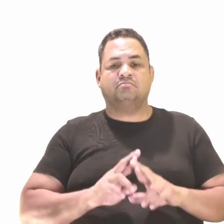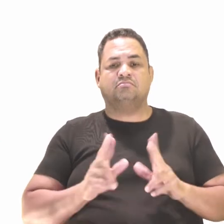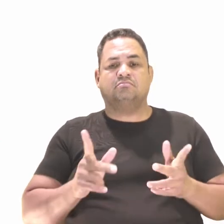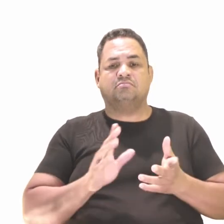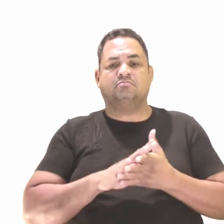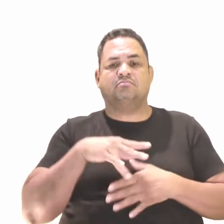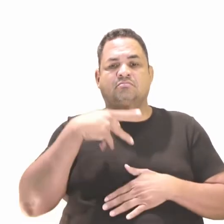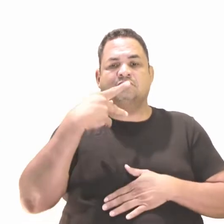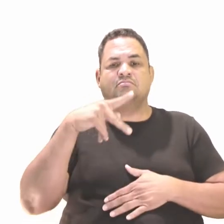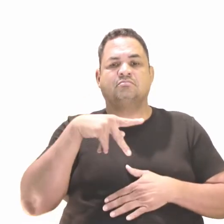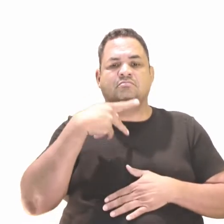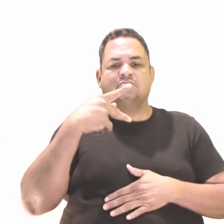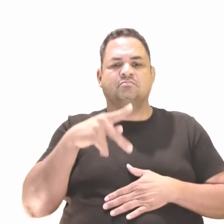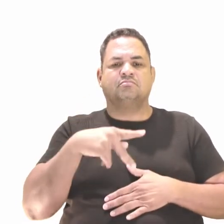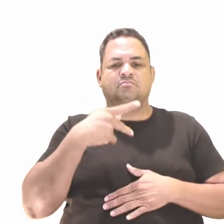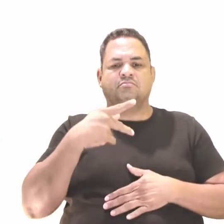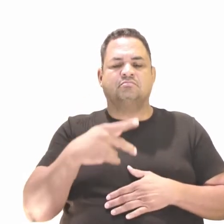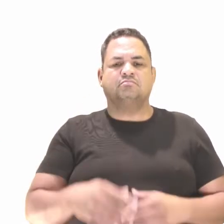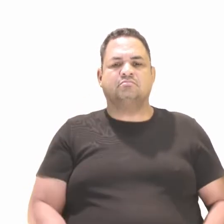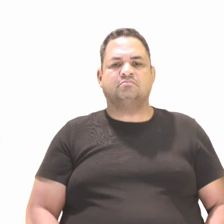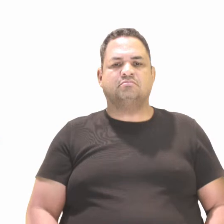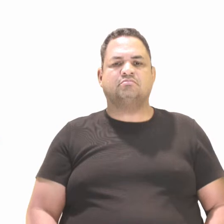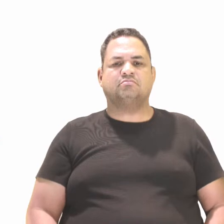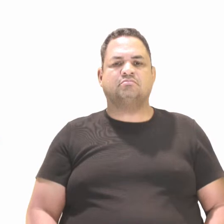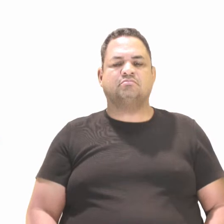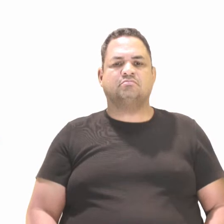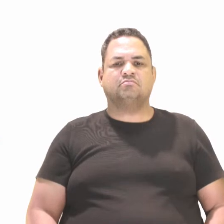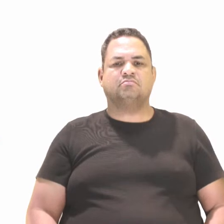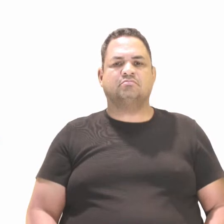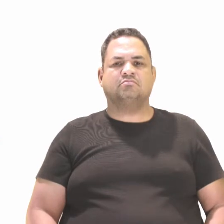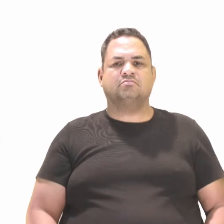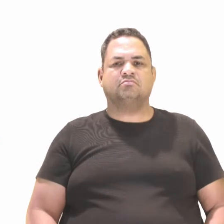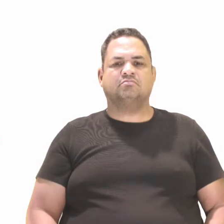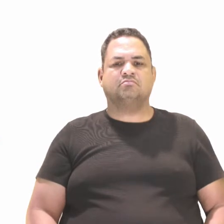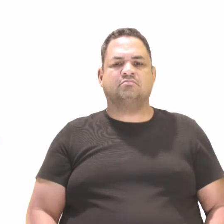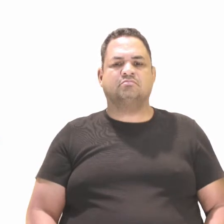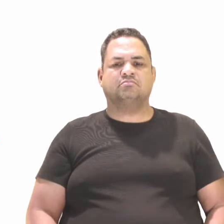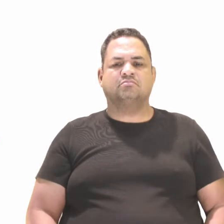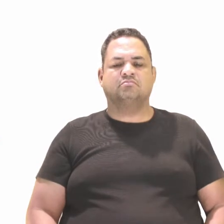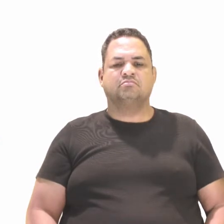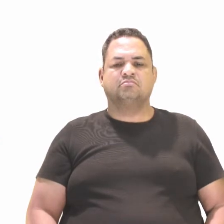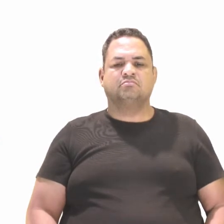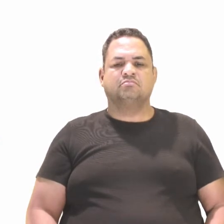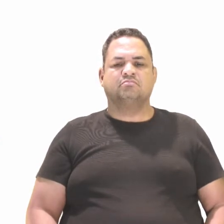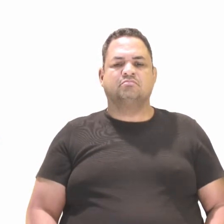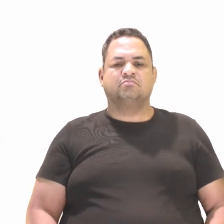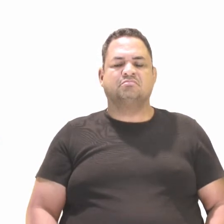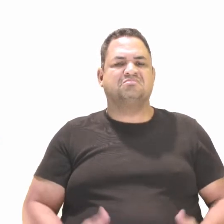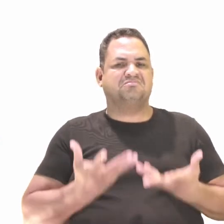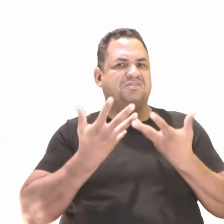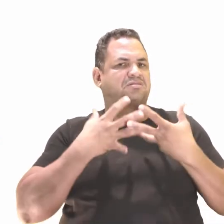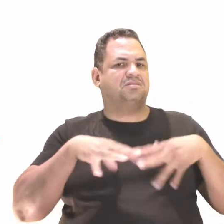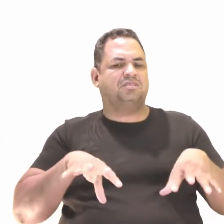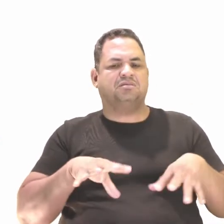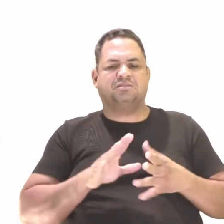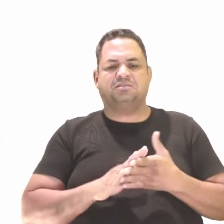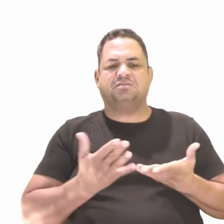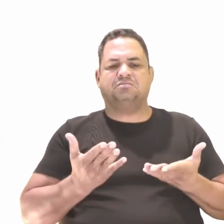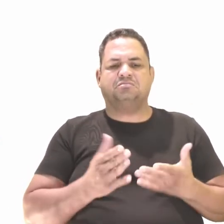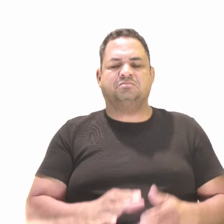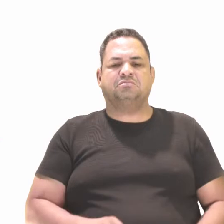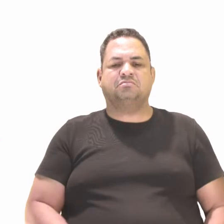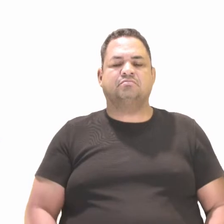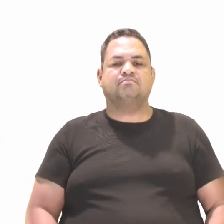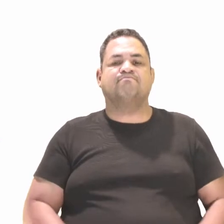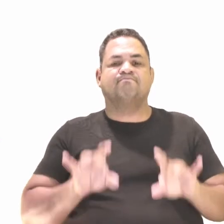você falar com essa questão de refusing, né? De recusar. Detalhe